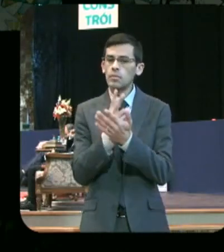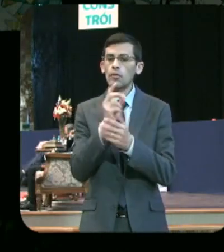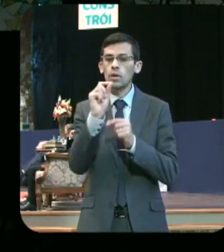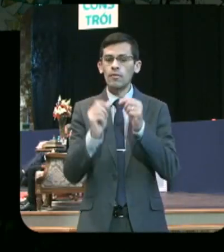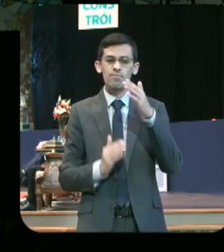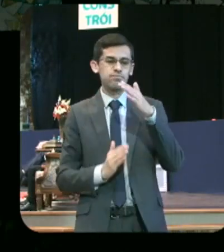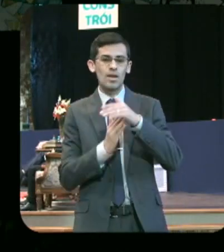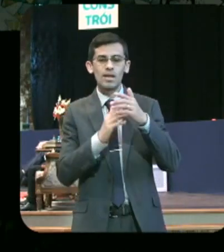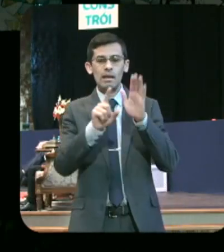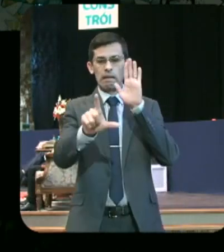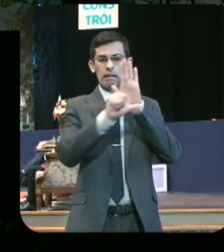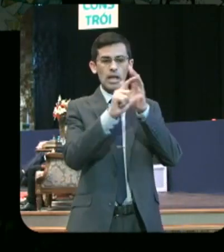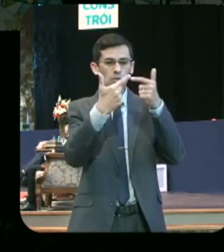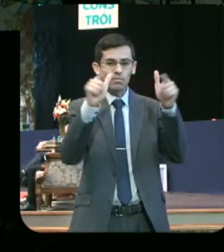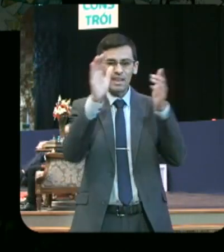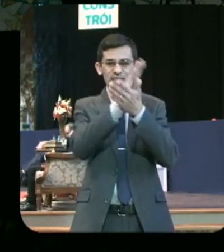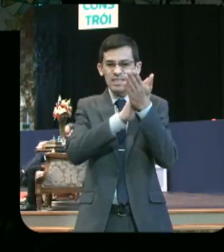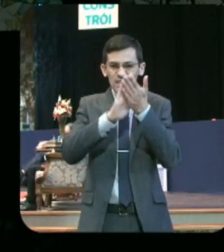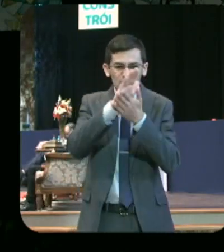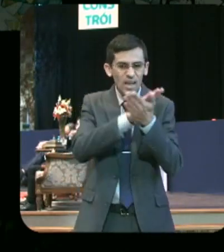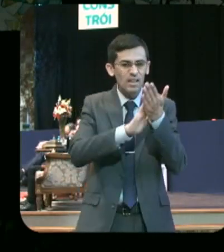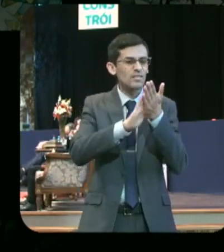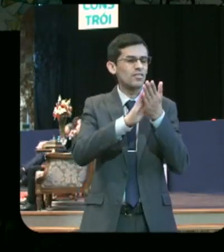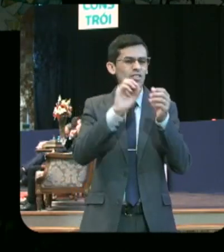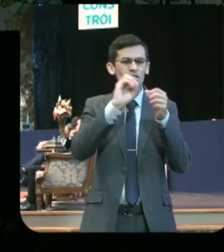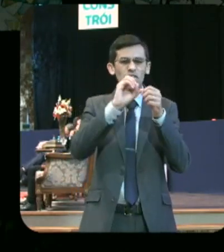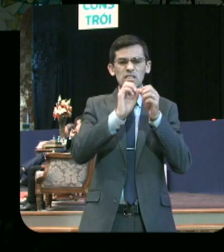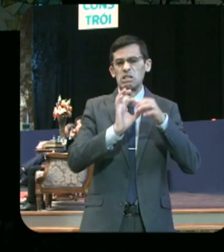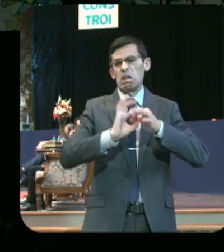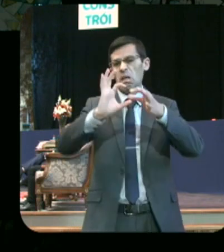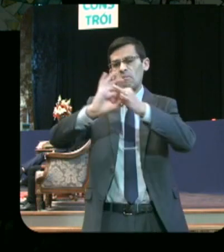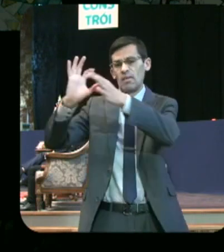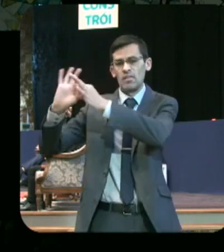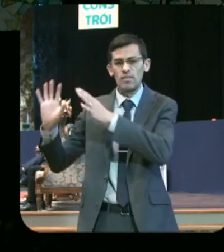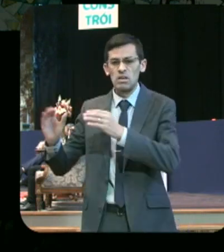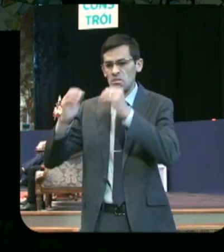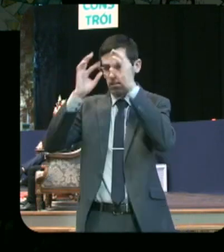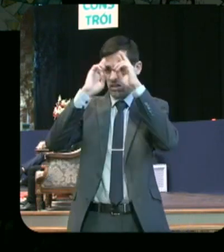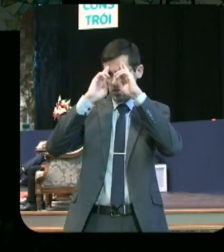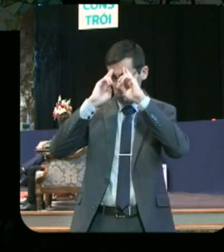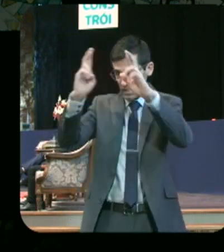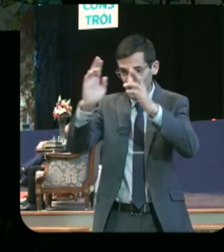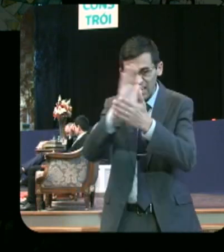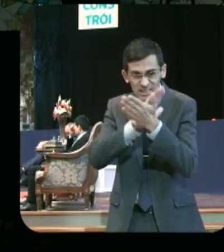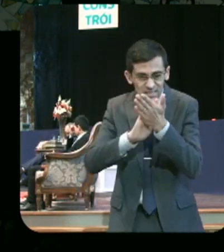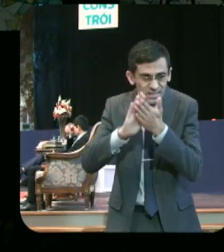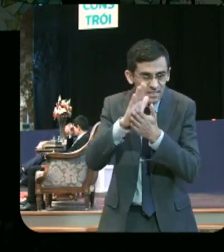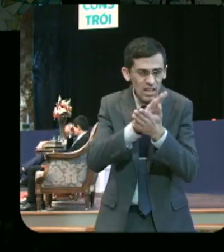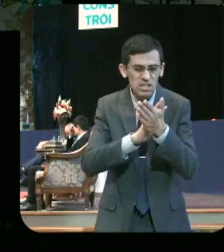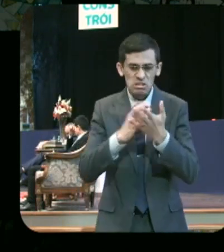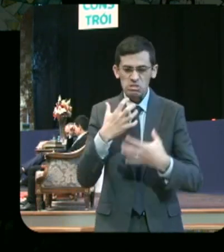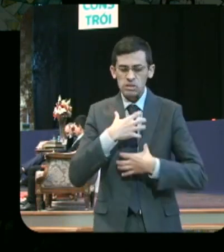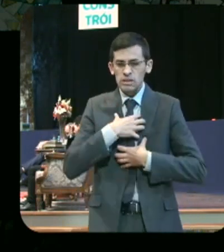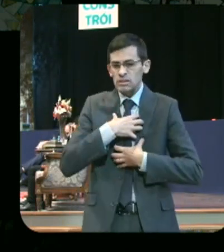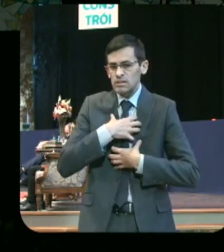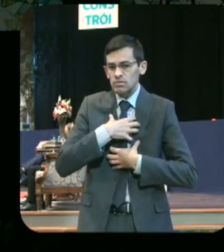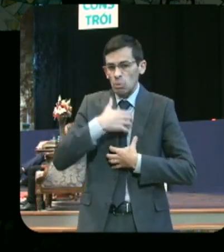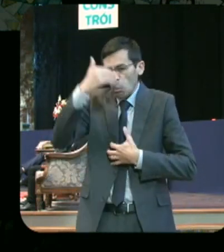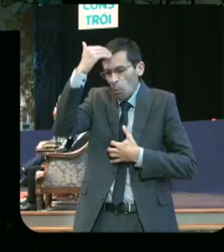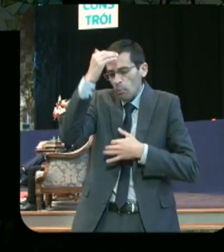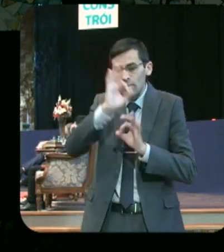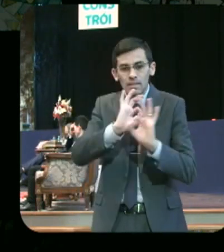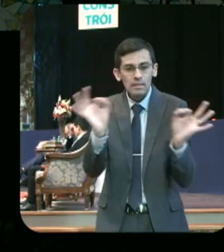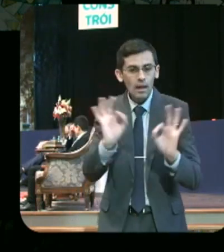as leis, as normas morais e éticas, sem qualquer tipo de ressentimento ou